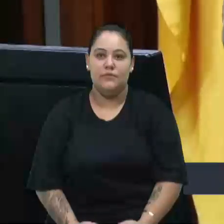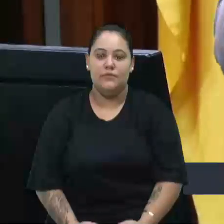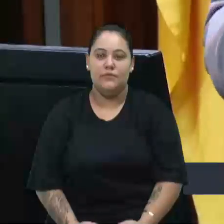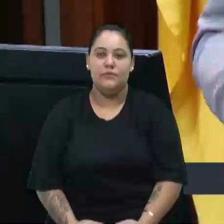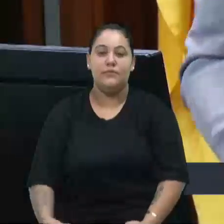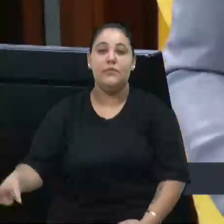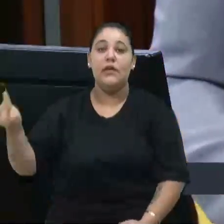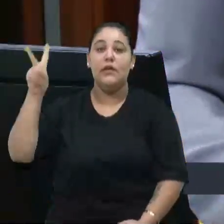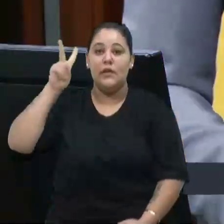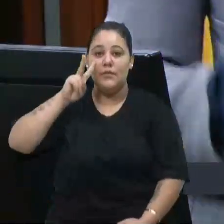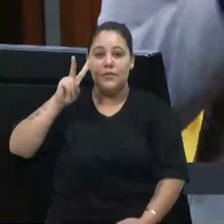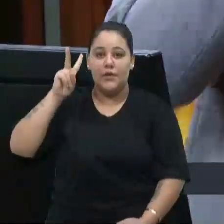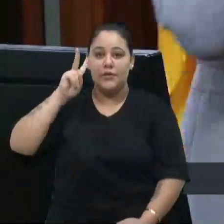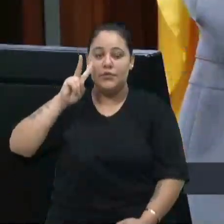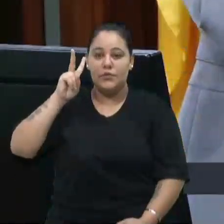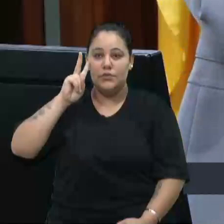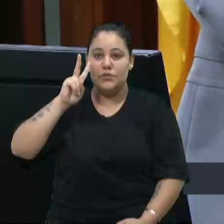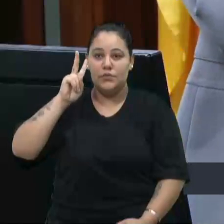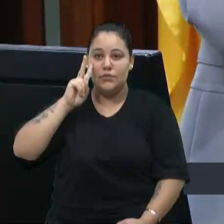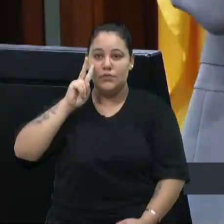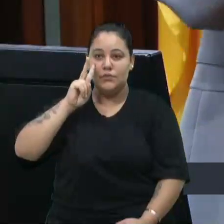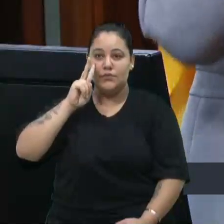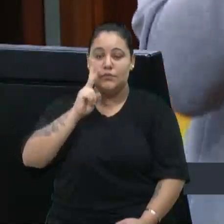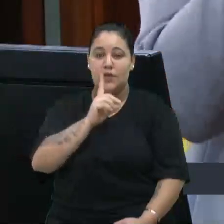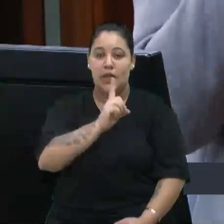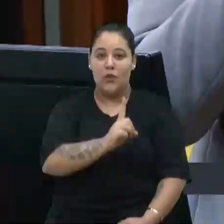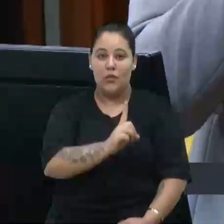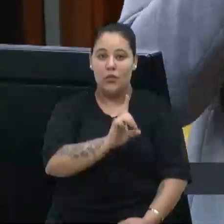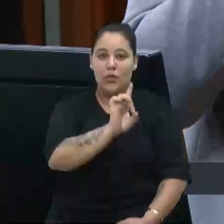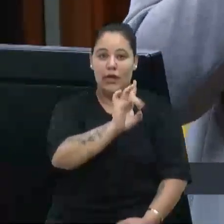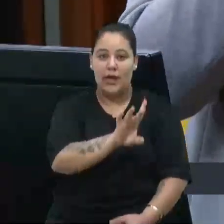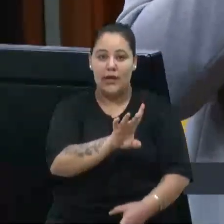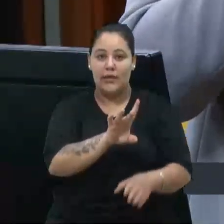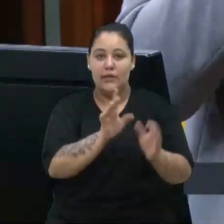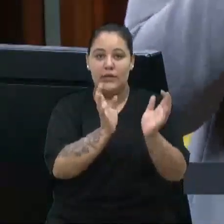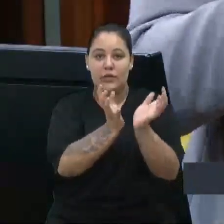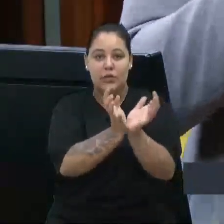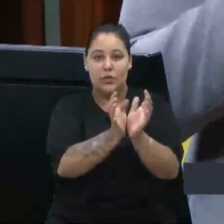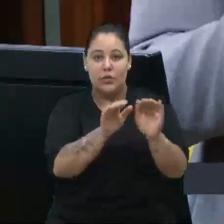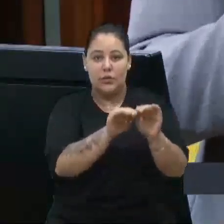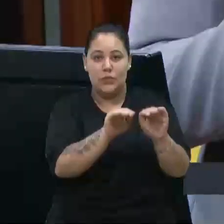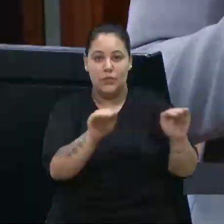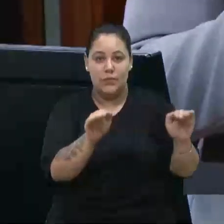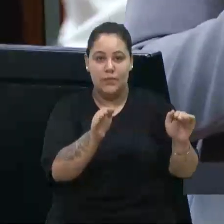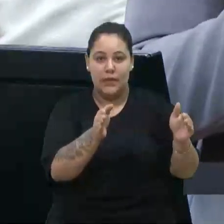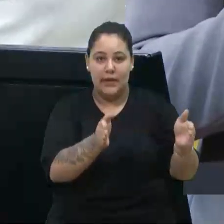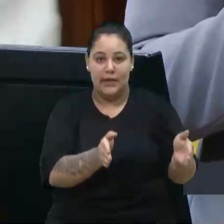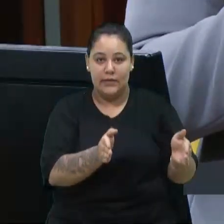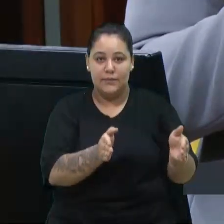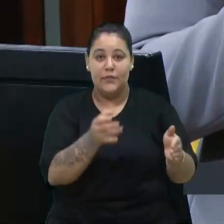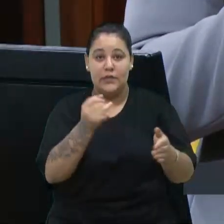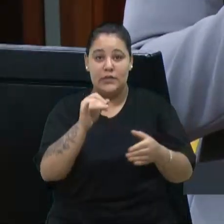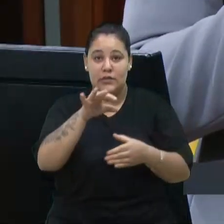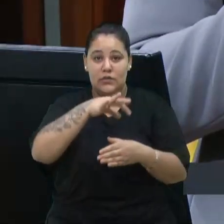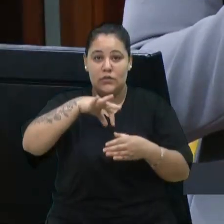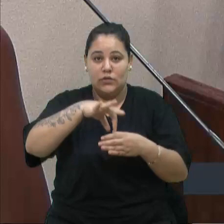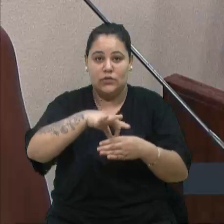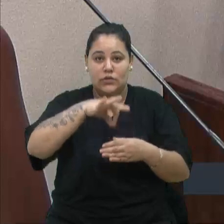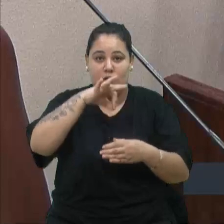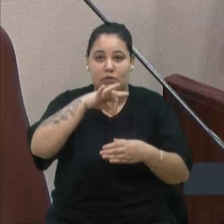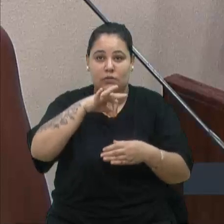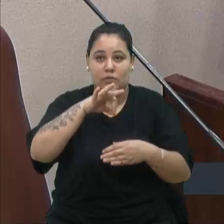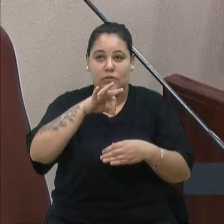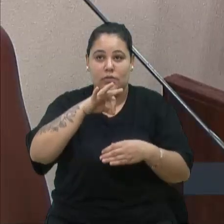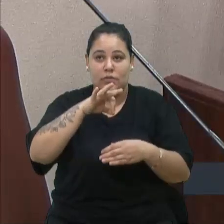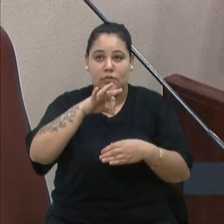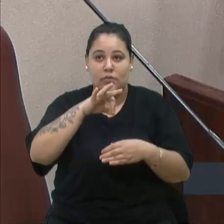Lembrando que serão um por bancada. Portanto, se for sorteado mais que um,